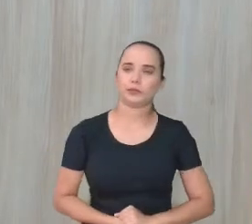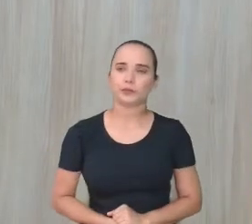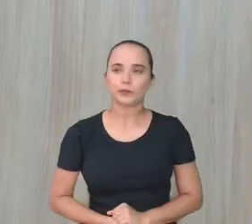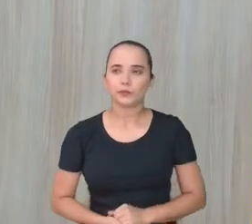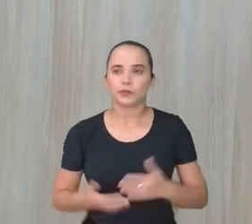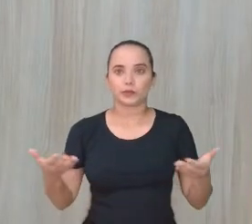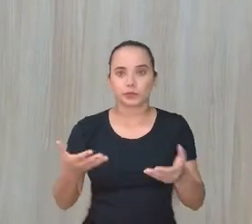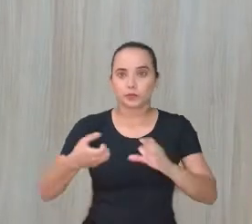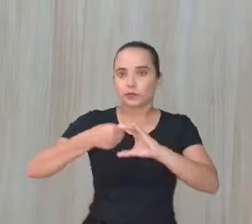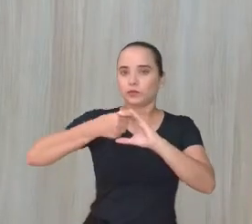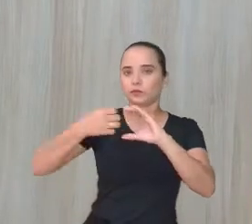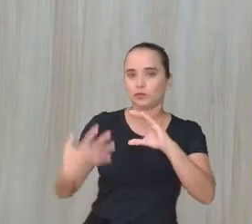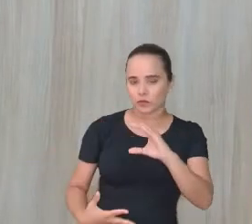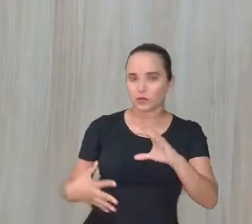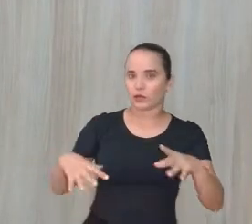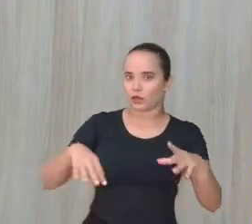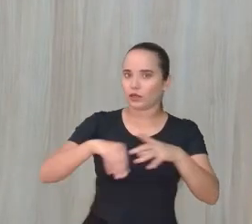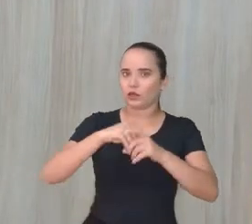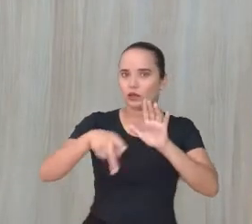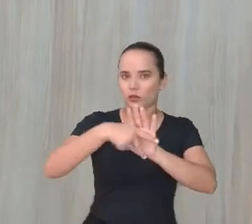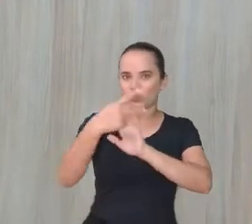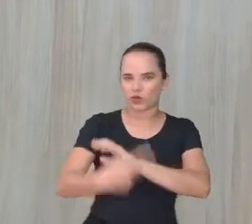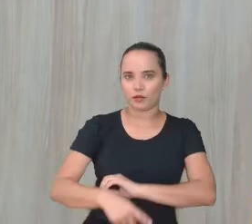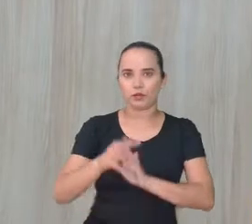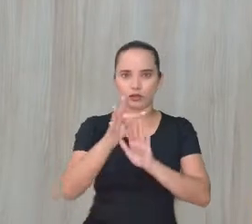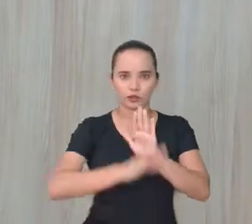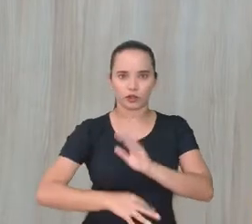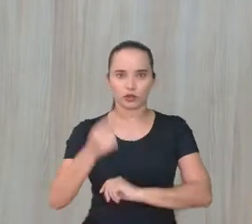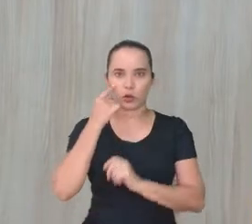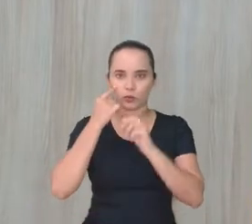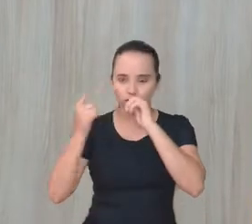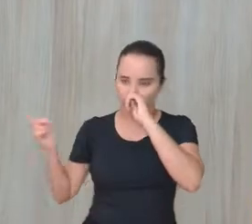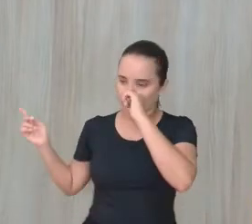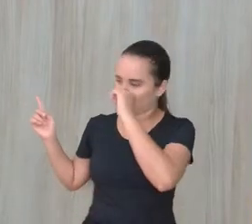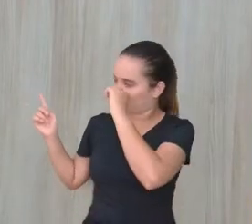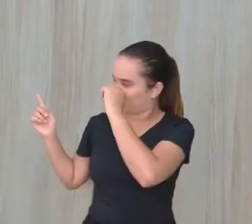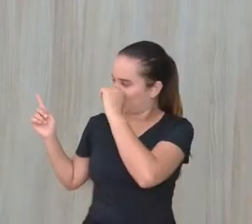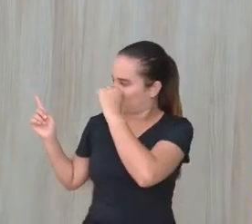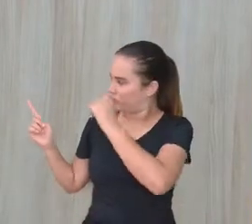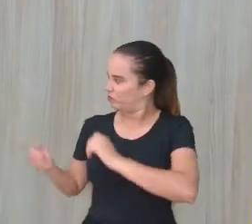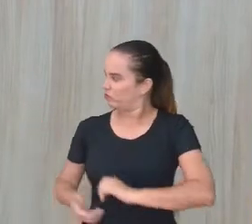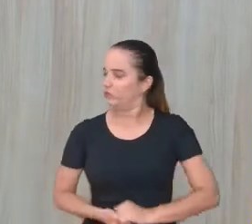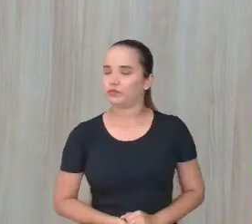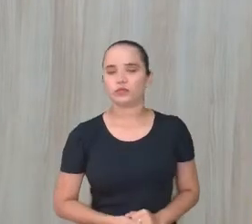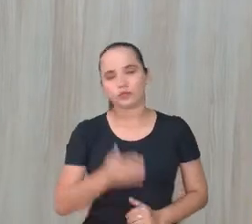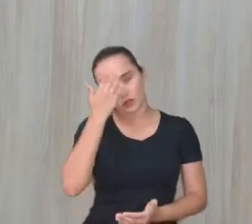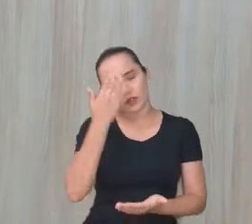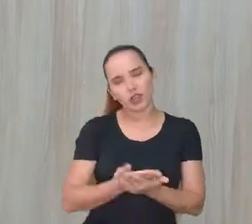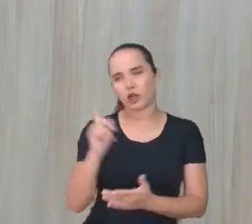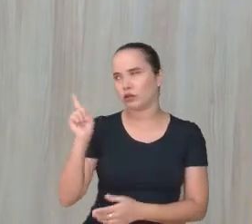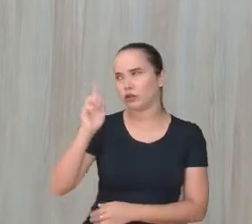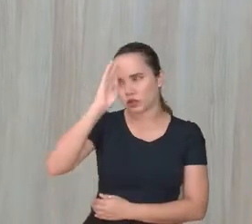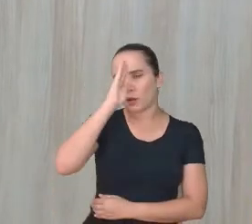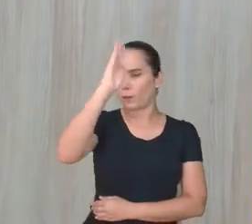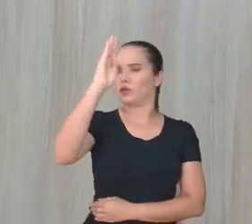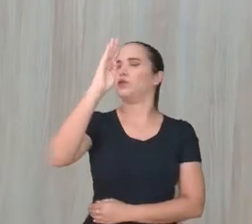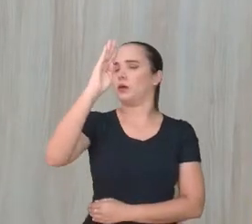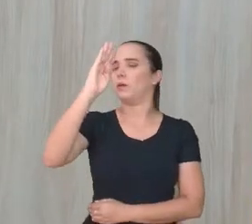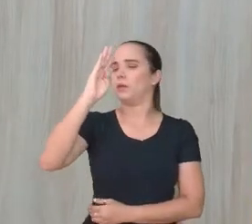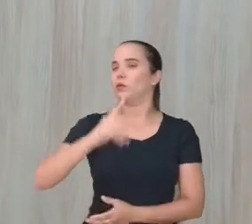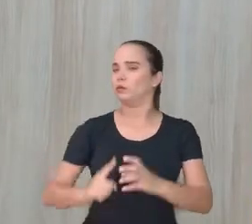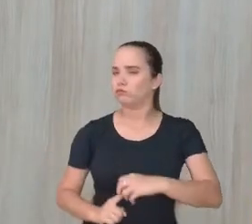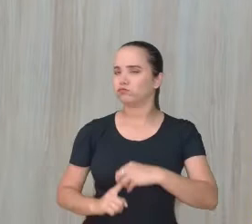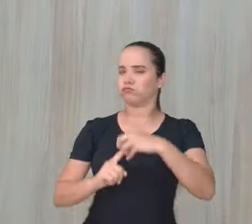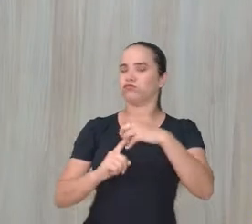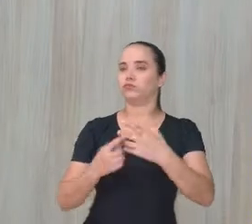dos relatos. Eu trouxe para vocês. Uma delas, talvez a principal seja exatamente essa: